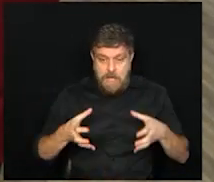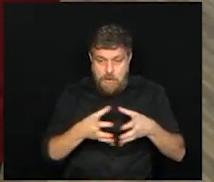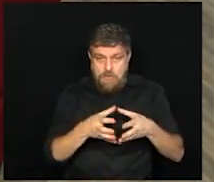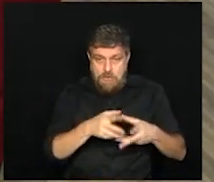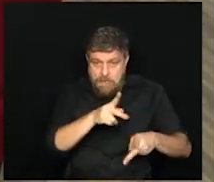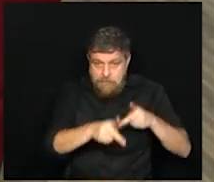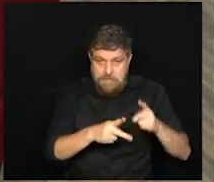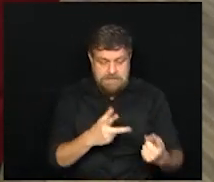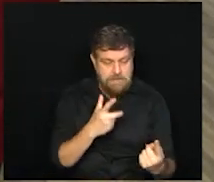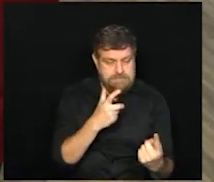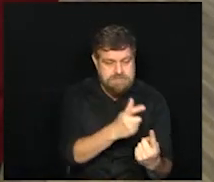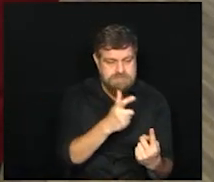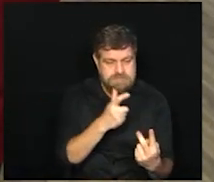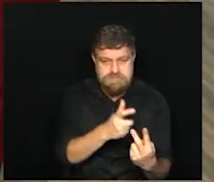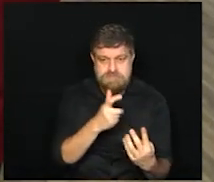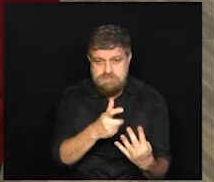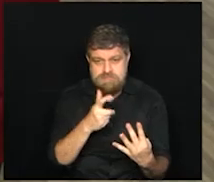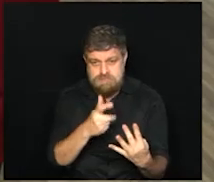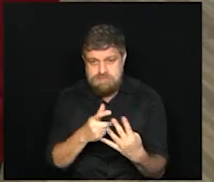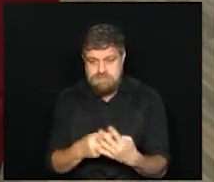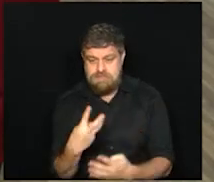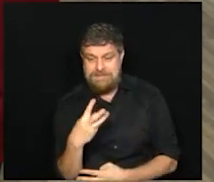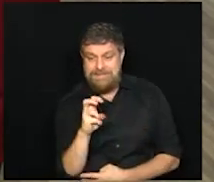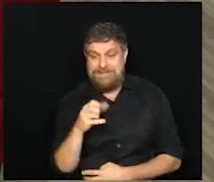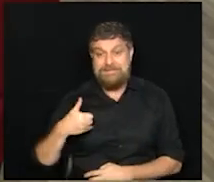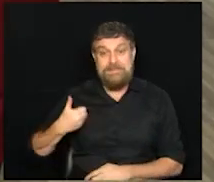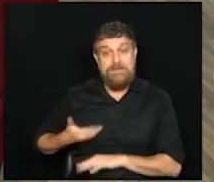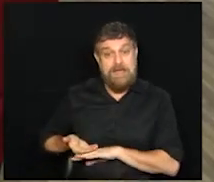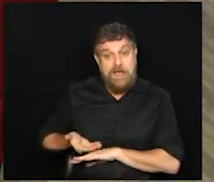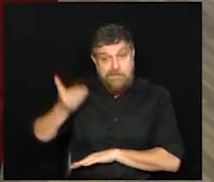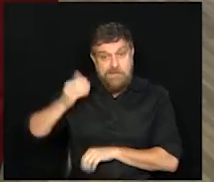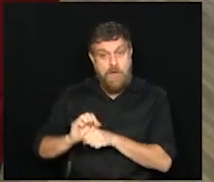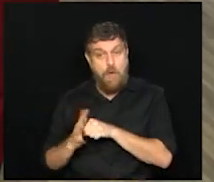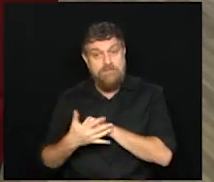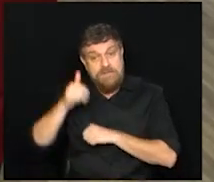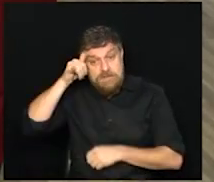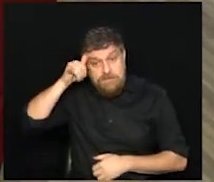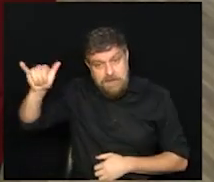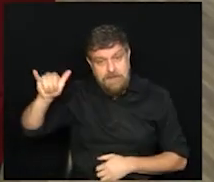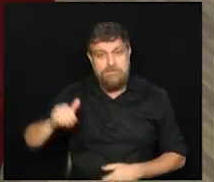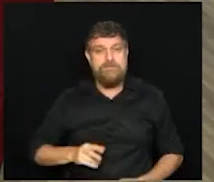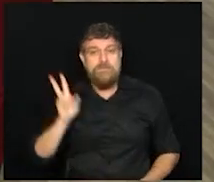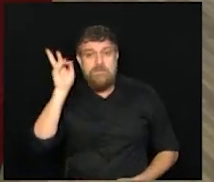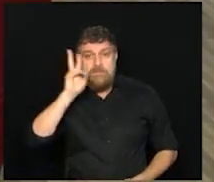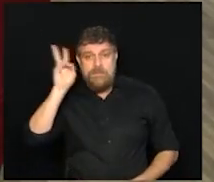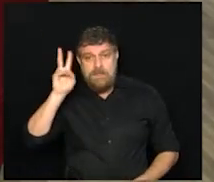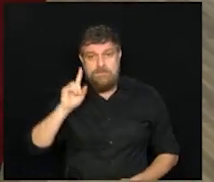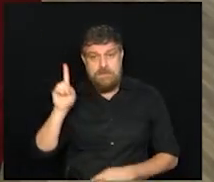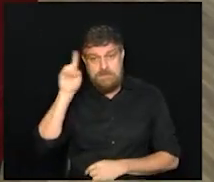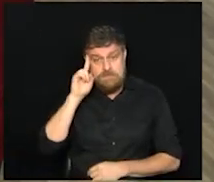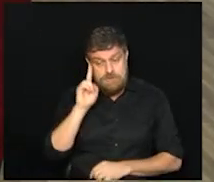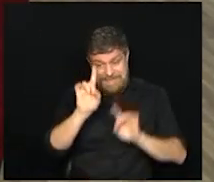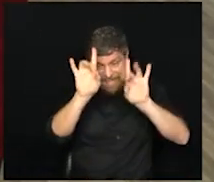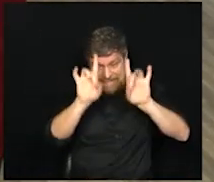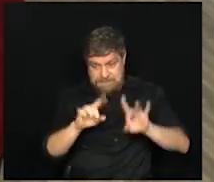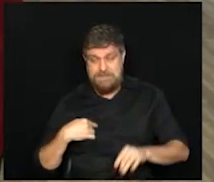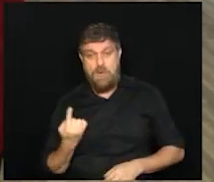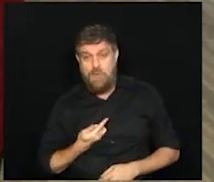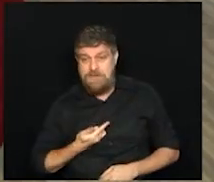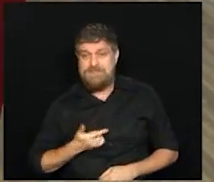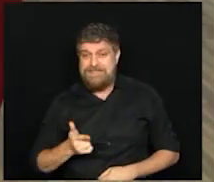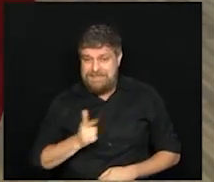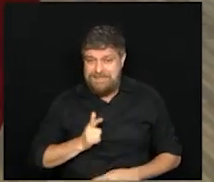possam ser imunizadas contra a Covid-19. Lembrando que, apesar do dia D, a gente continua